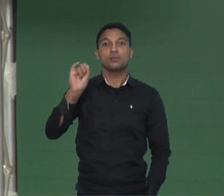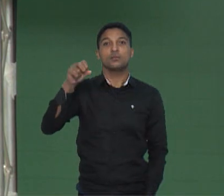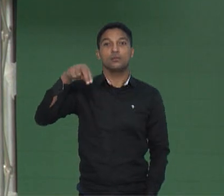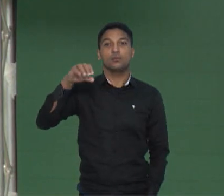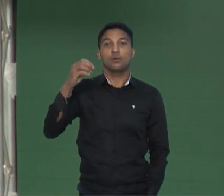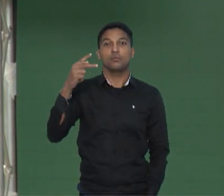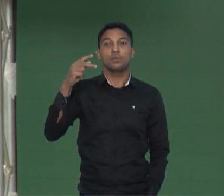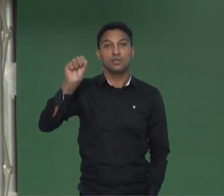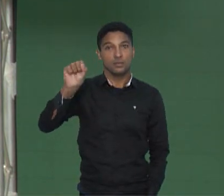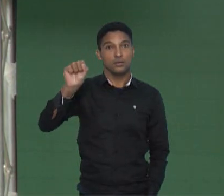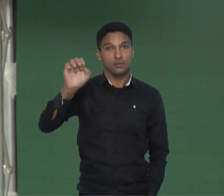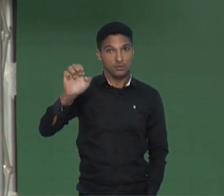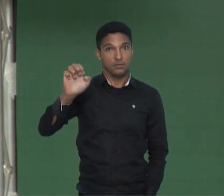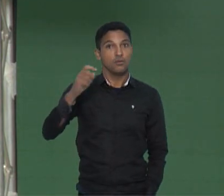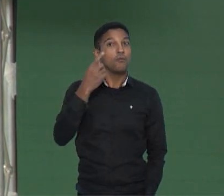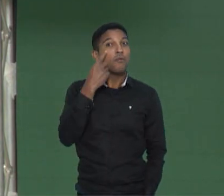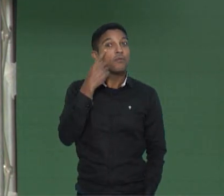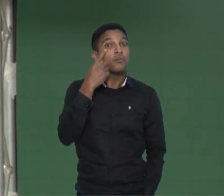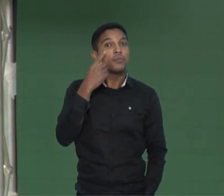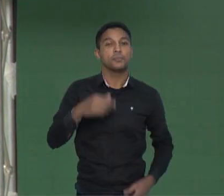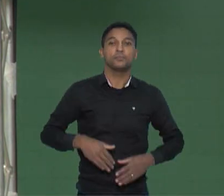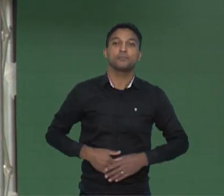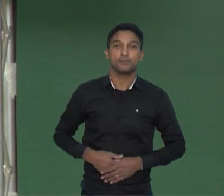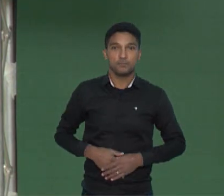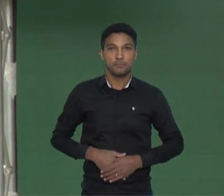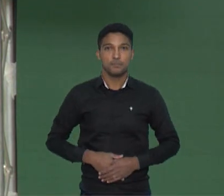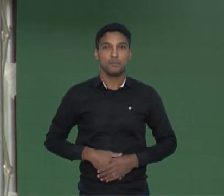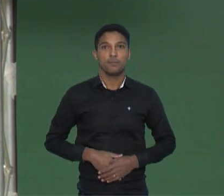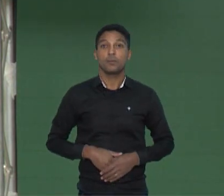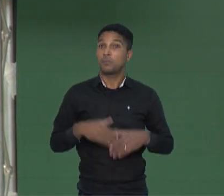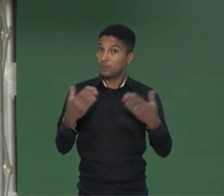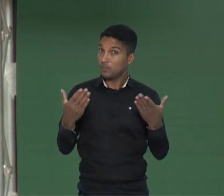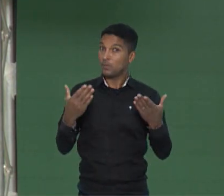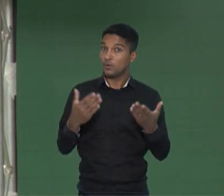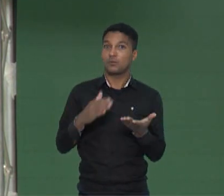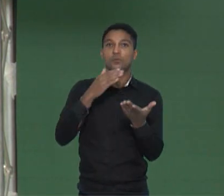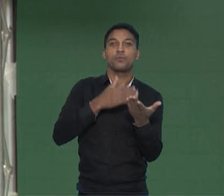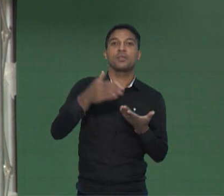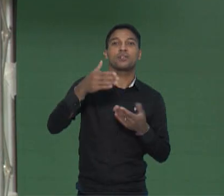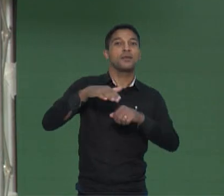deixar essa pergunta para você refletir. Quem rege